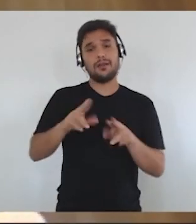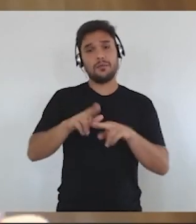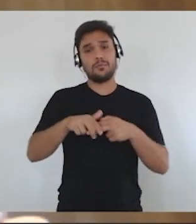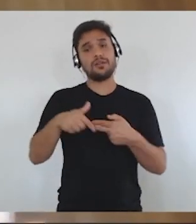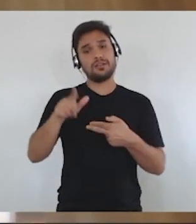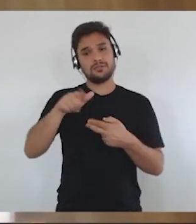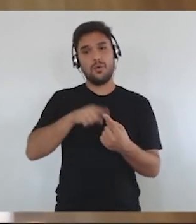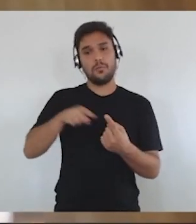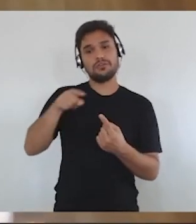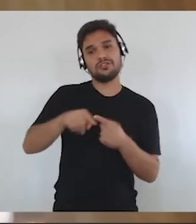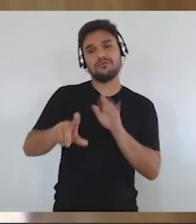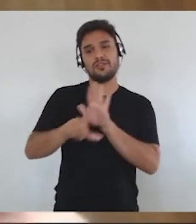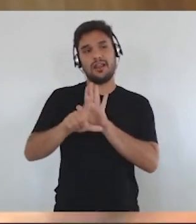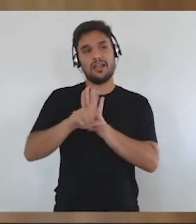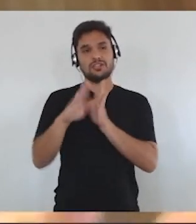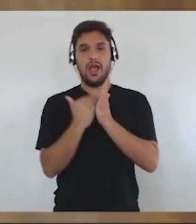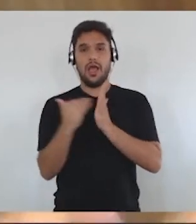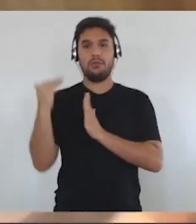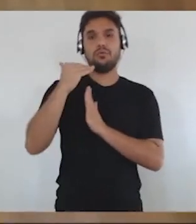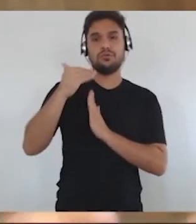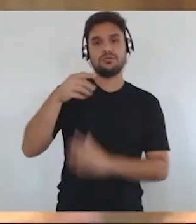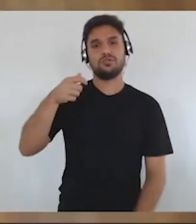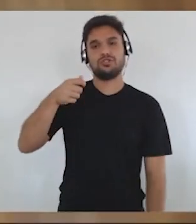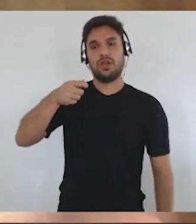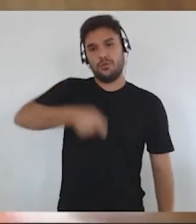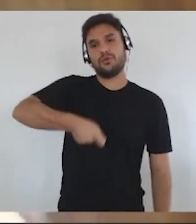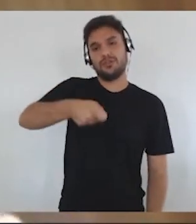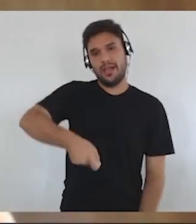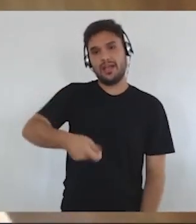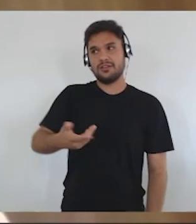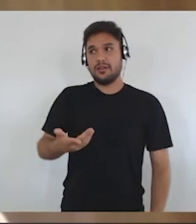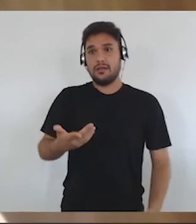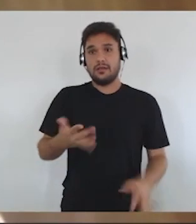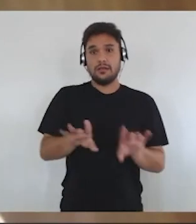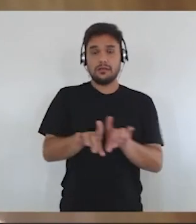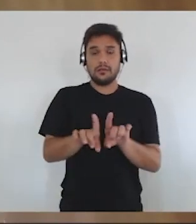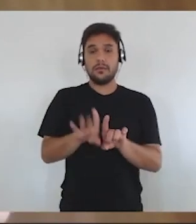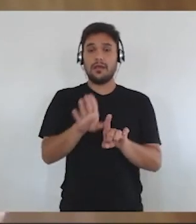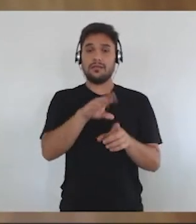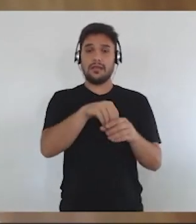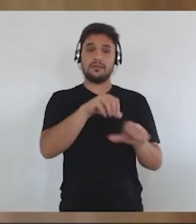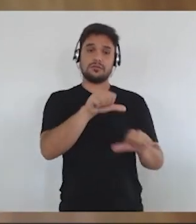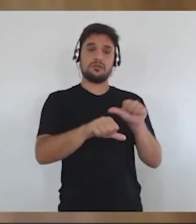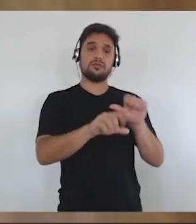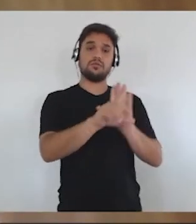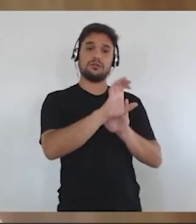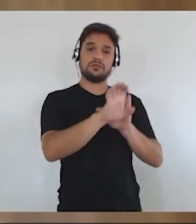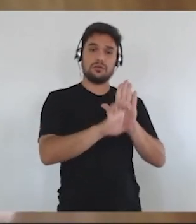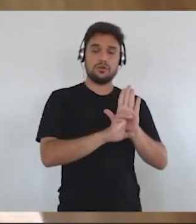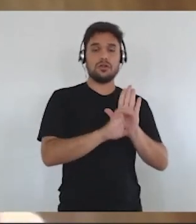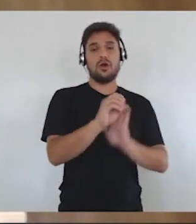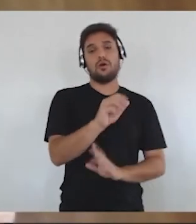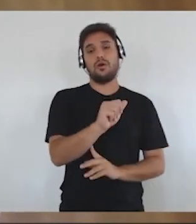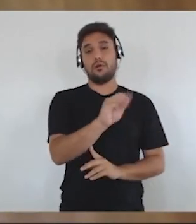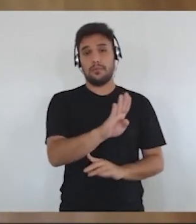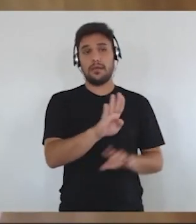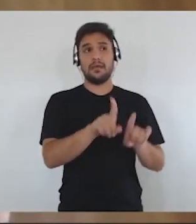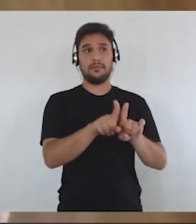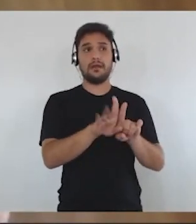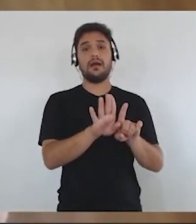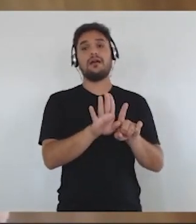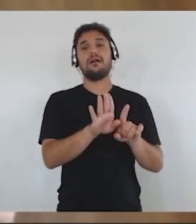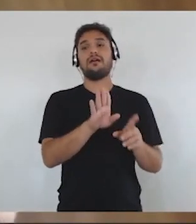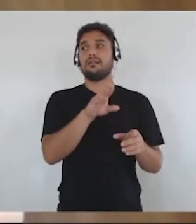da lei de abuso de autoridade, no que está inserida, felizmente, uma alteração do nosso Estatuto da Advocacia e da OAB para fazer